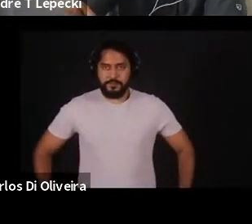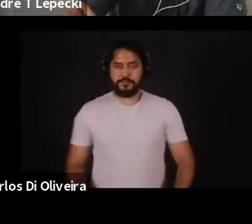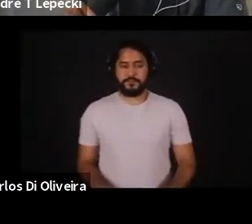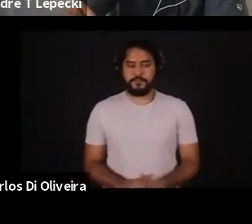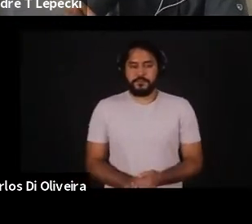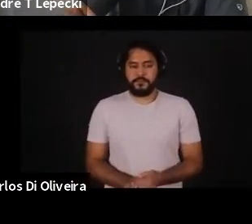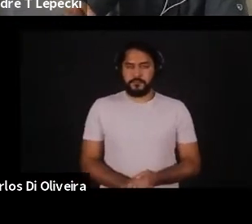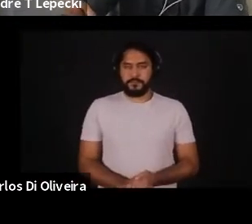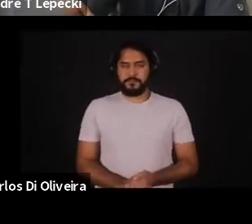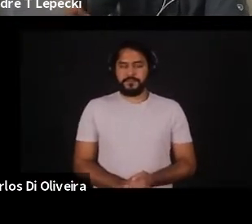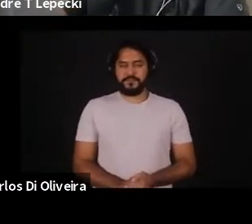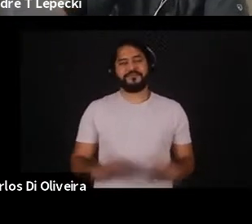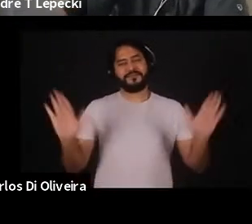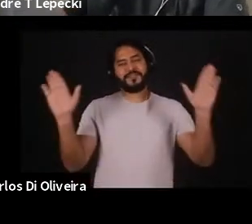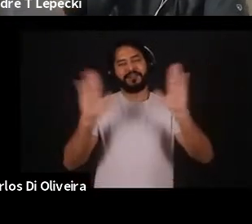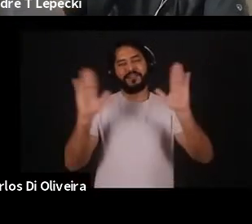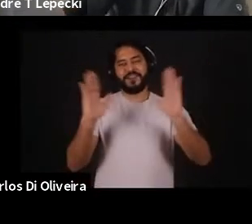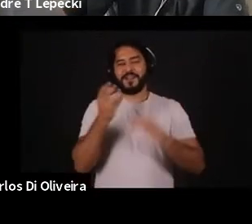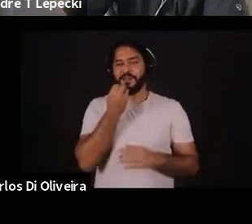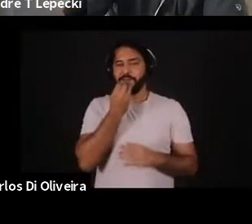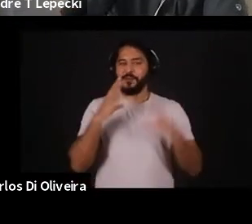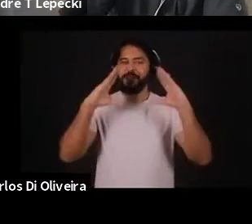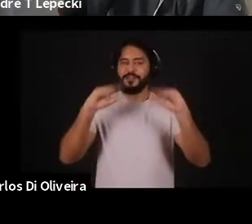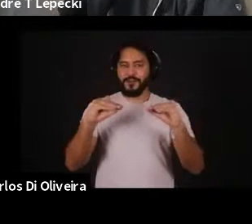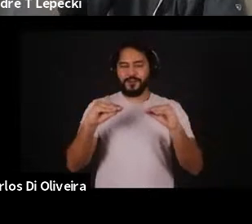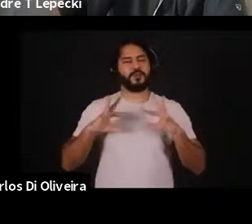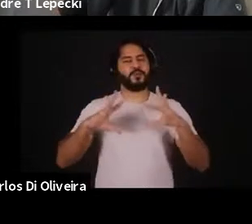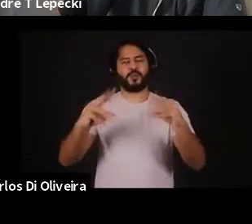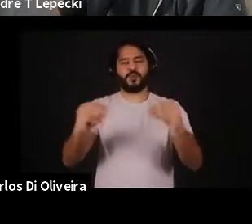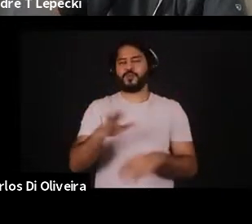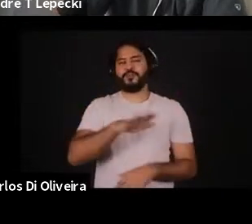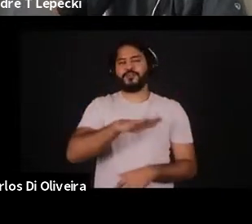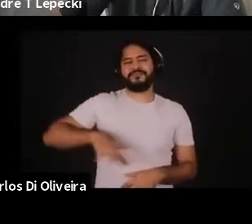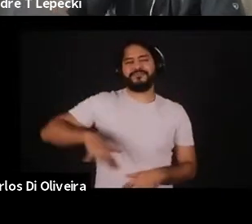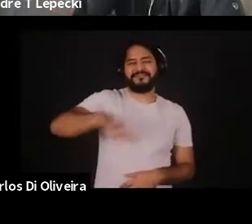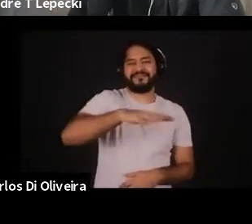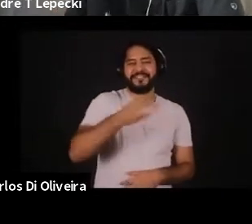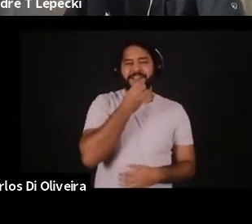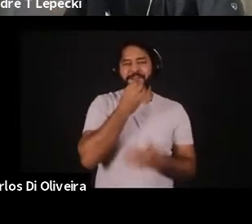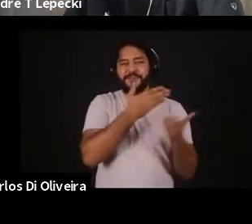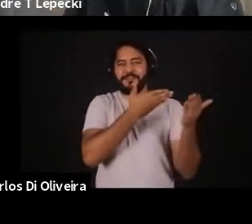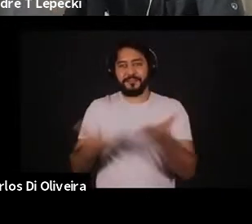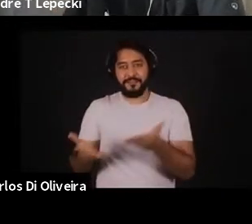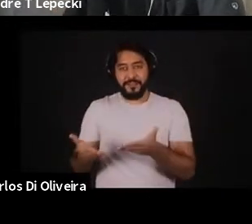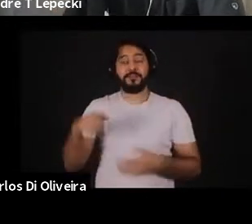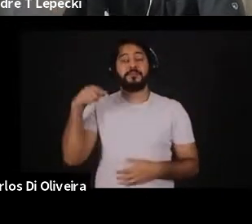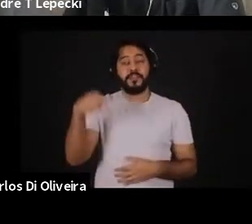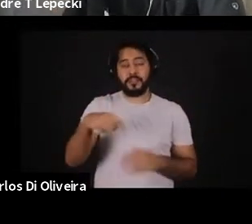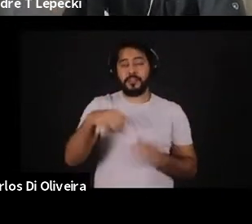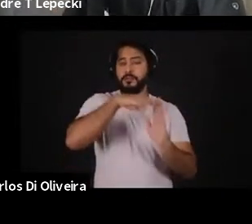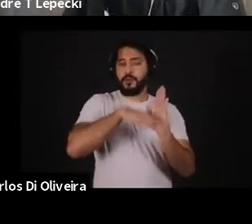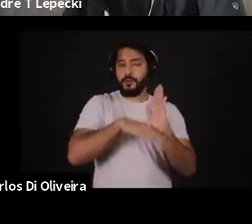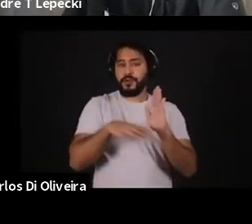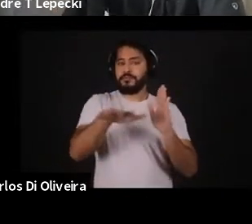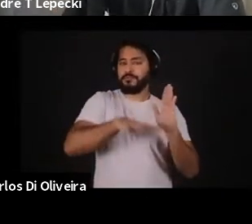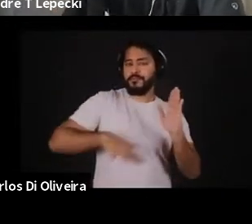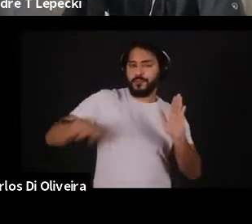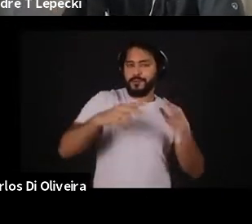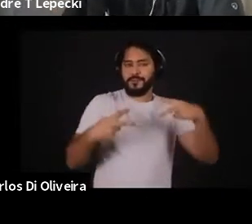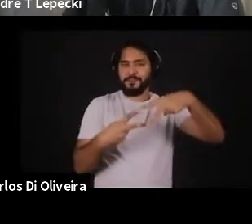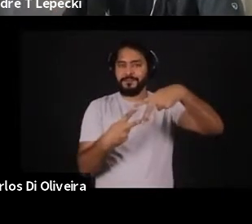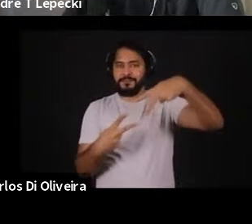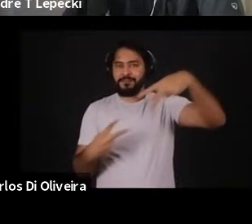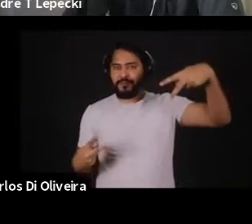Olá, muito boa noite. Sejam todas e todos bem-vindos. Esse é o programa público do Pivô Satélite, que recebe